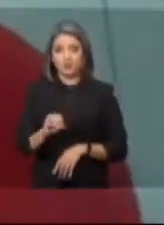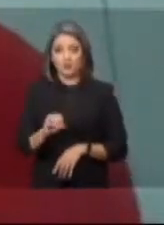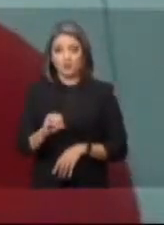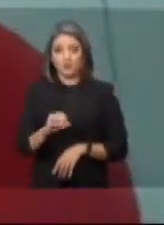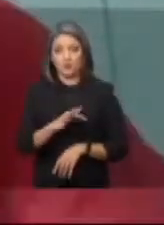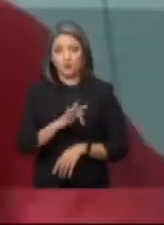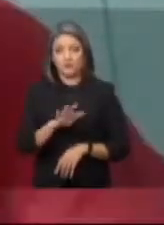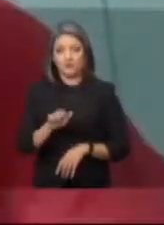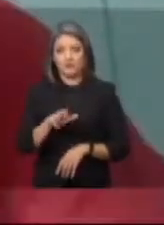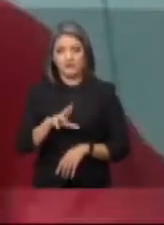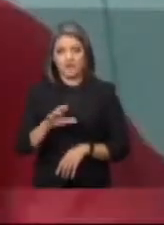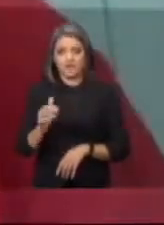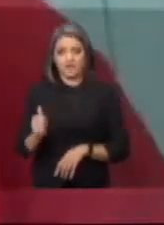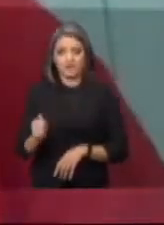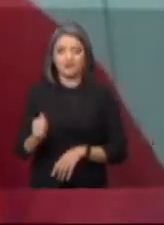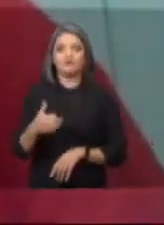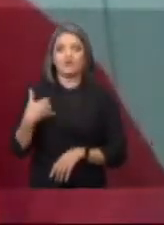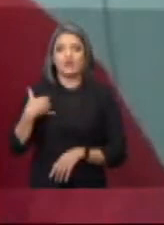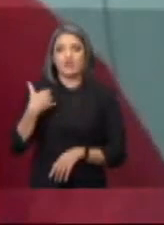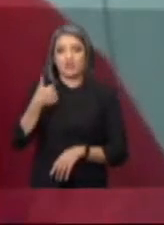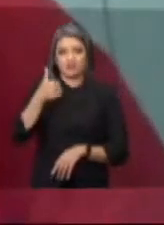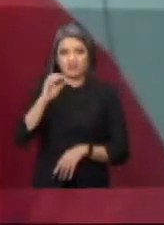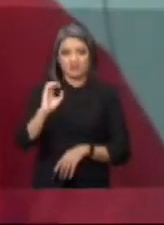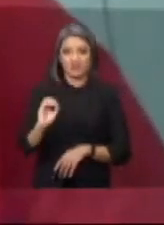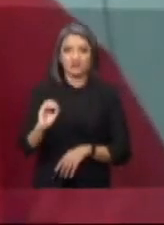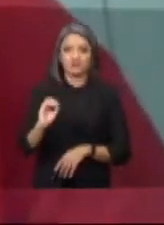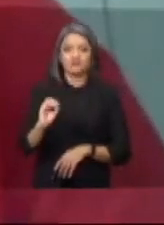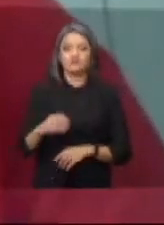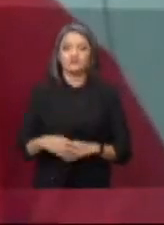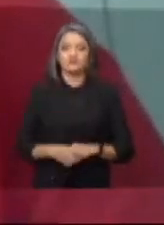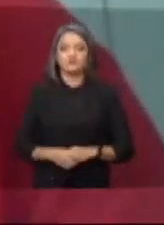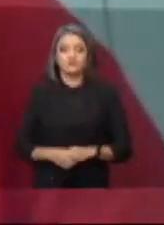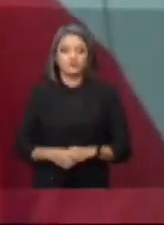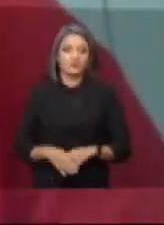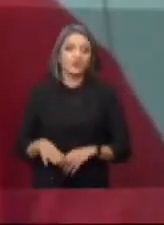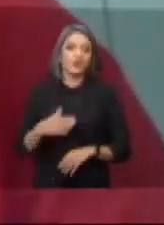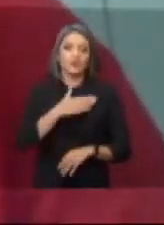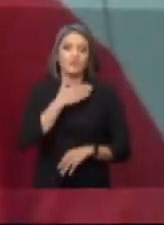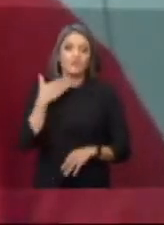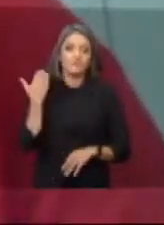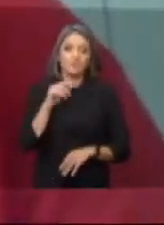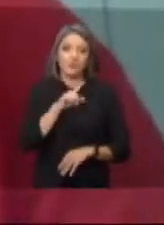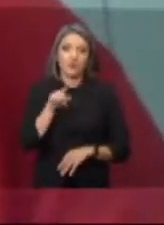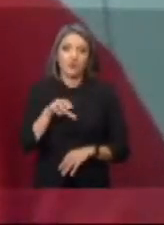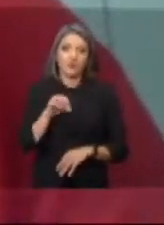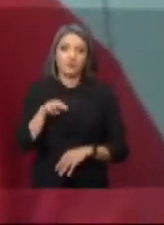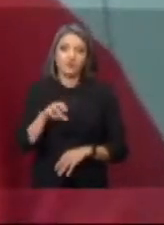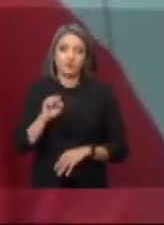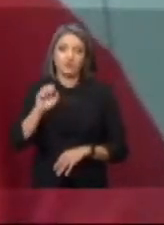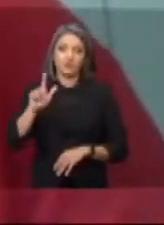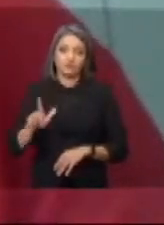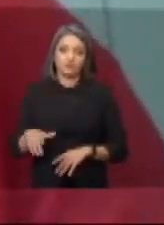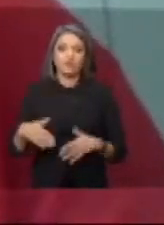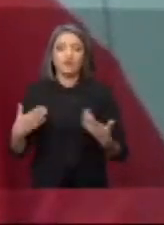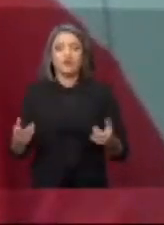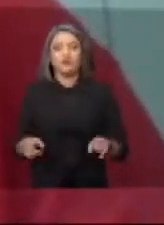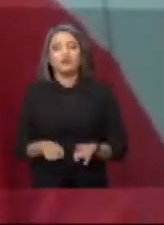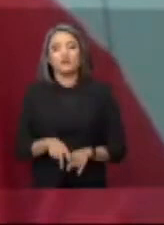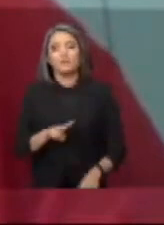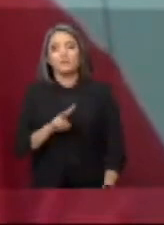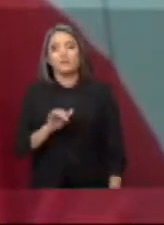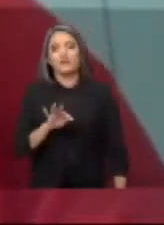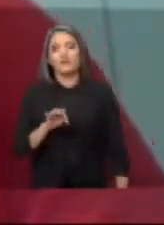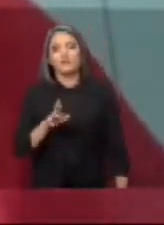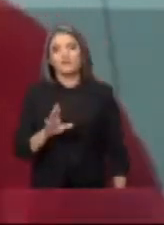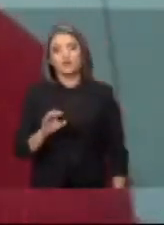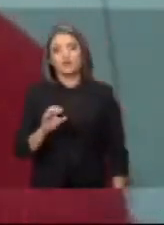Ítalo Ferreira Jesus Siqueira, de 10 anos, morto na Zona Sul, e João Vitor Souza de